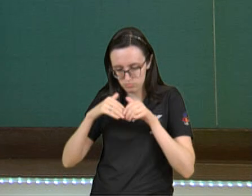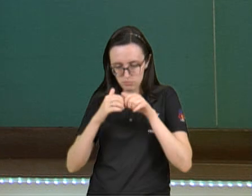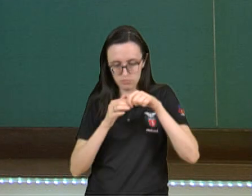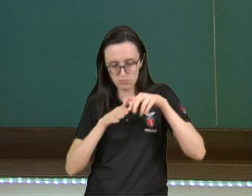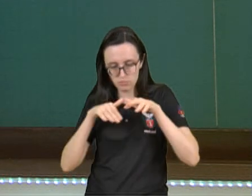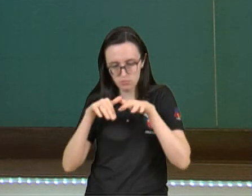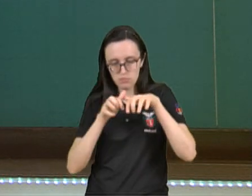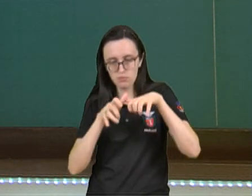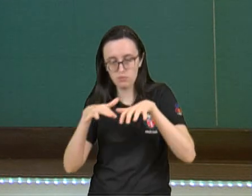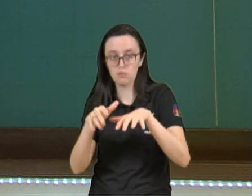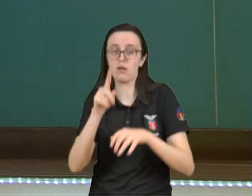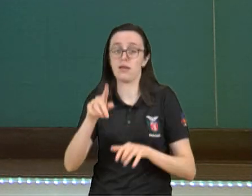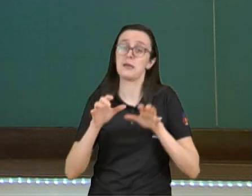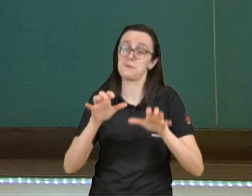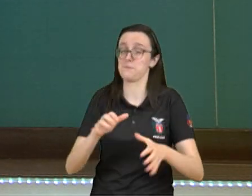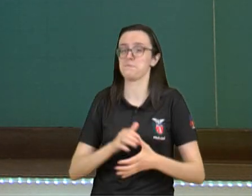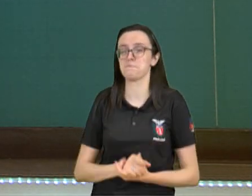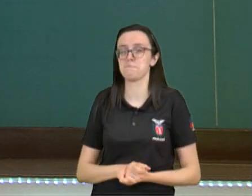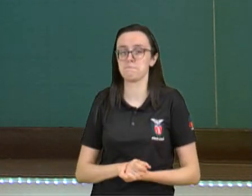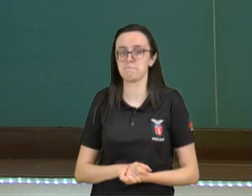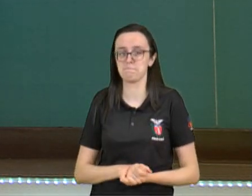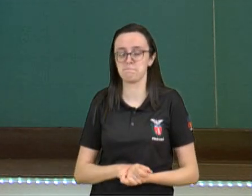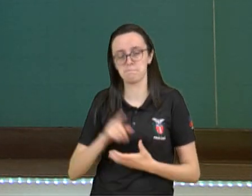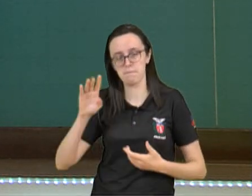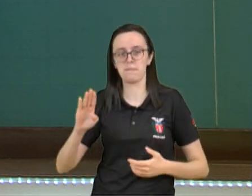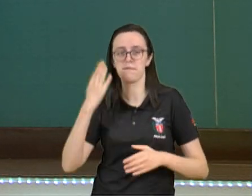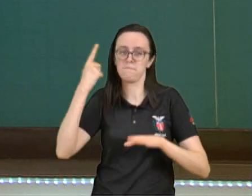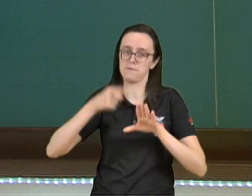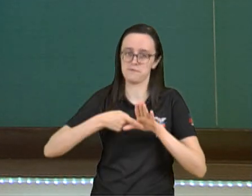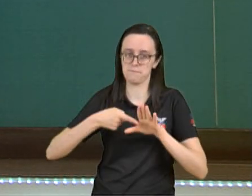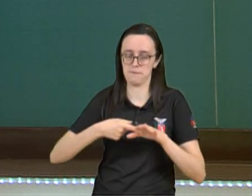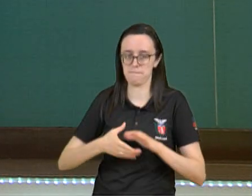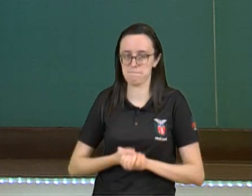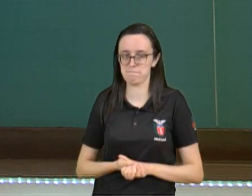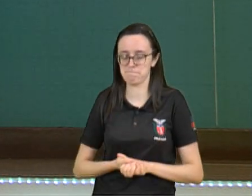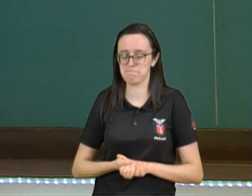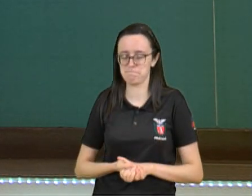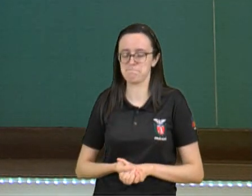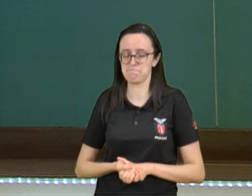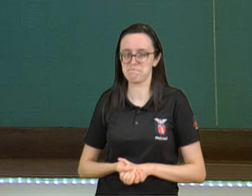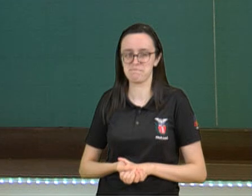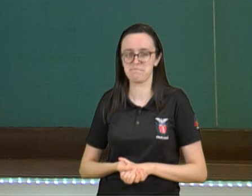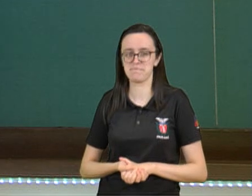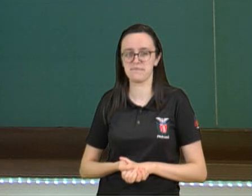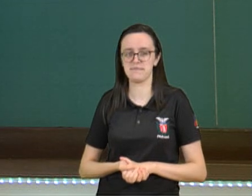mudando. Então são essas projeções, falsos pés, pseudópodes.